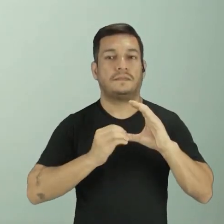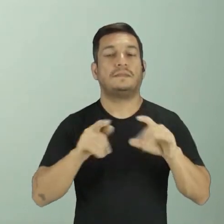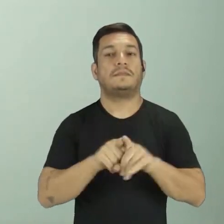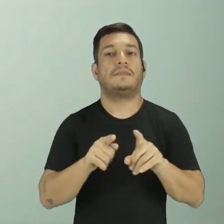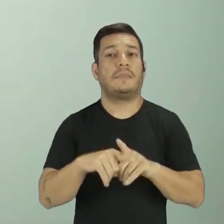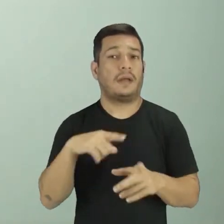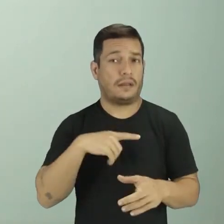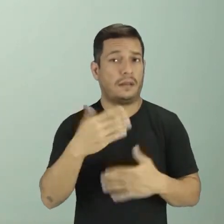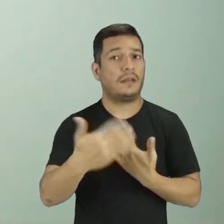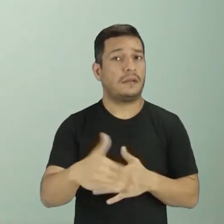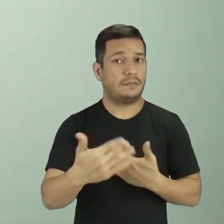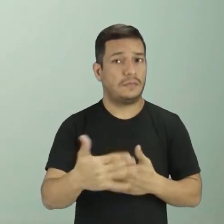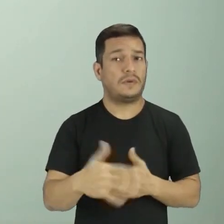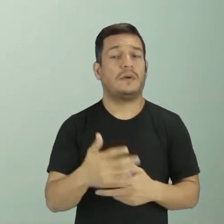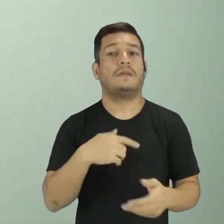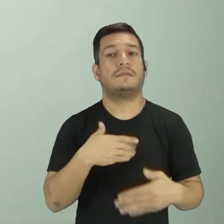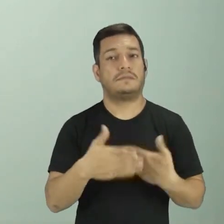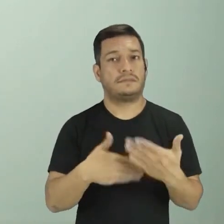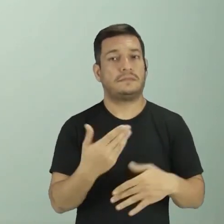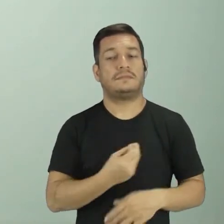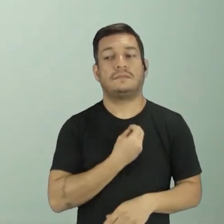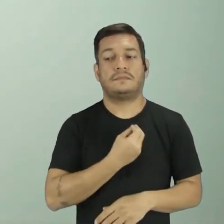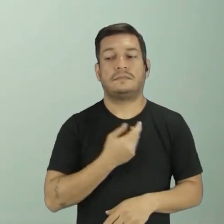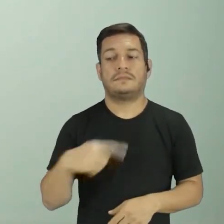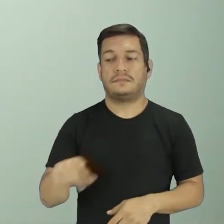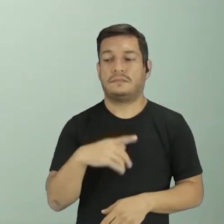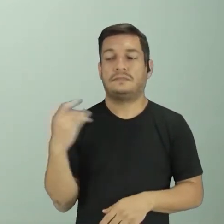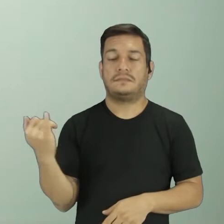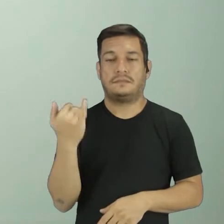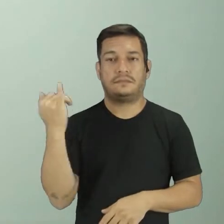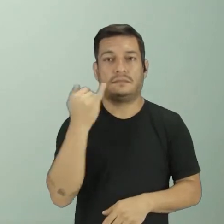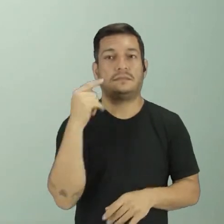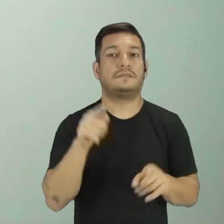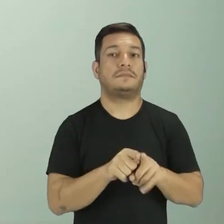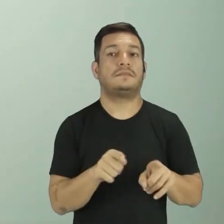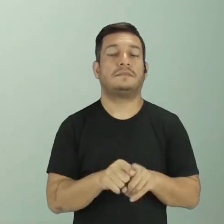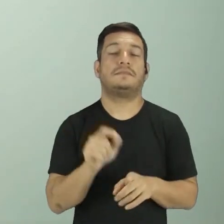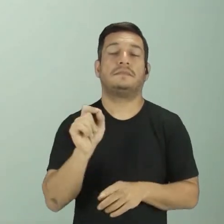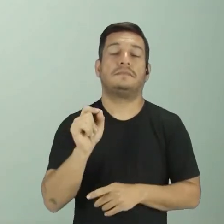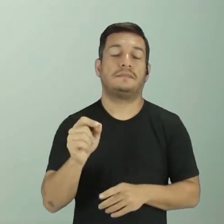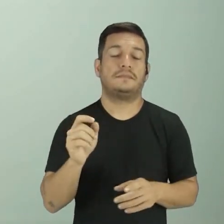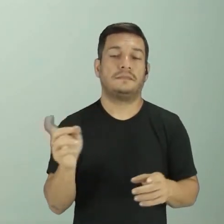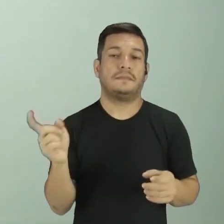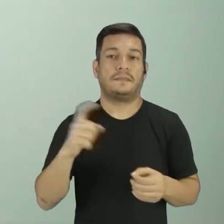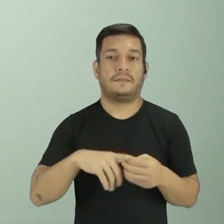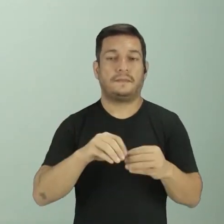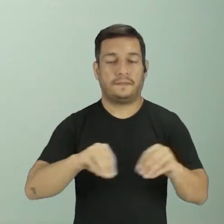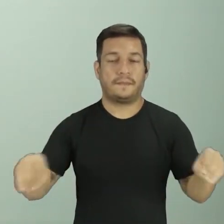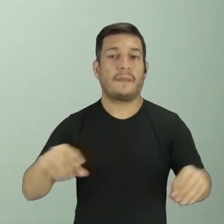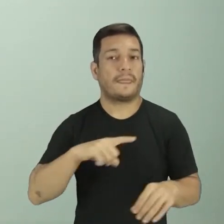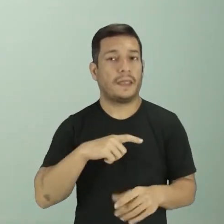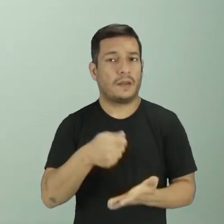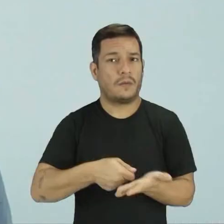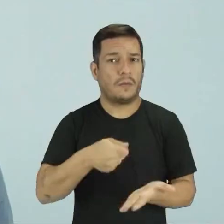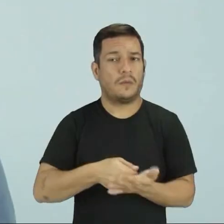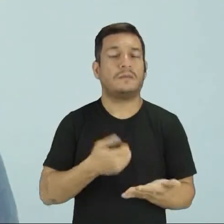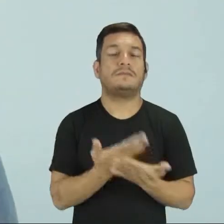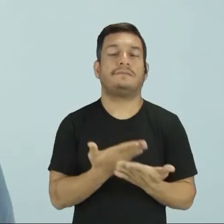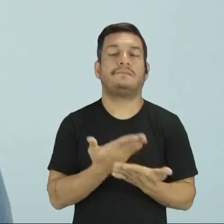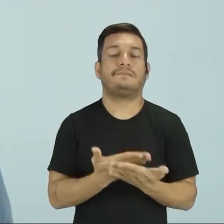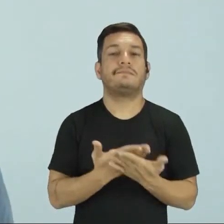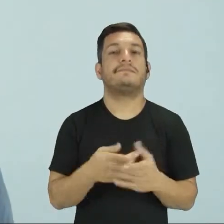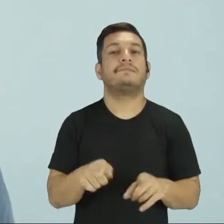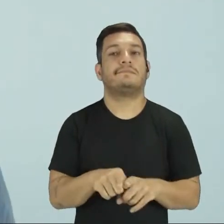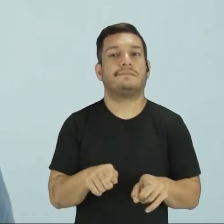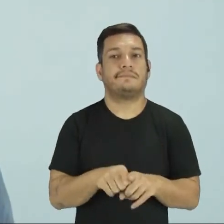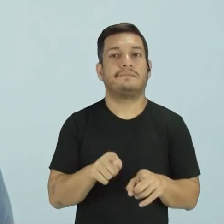Cai muito nas provas, enfim, ao longo da vida de vocês, isso é muito importante, principalmente a meiose, como vocês viram, ela exige esse estudo